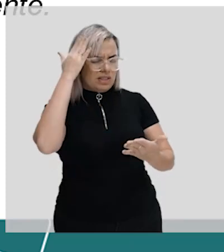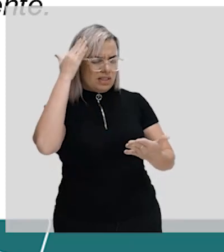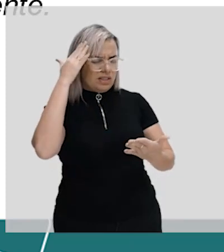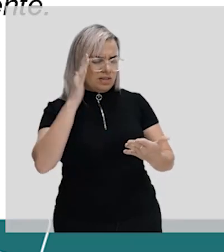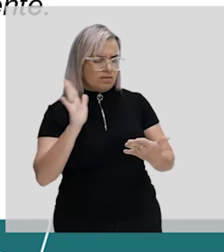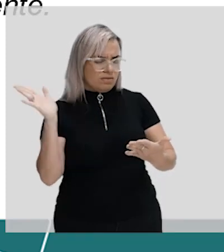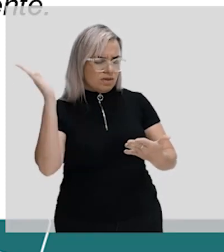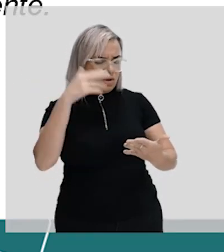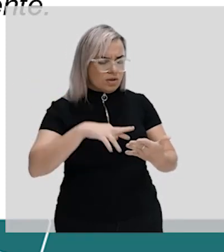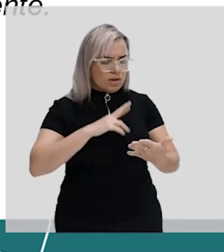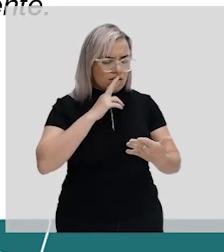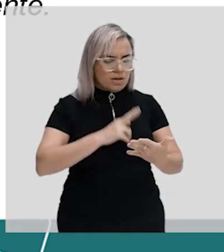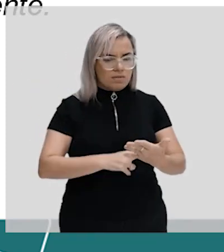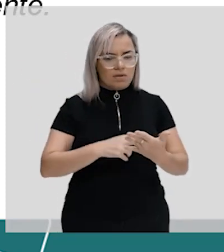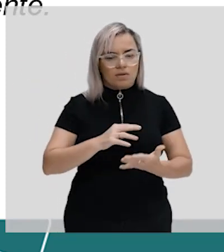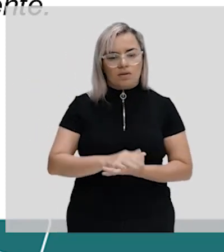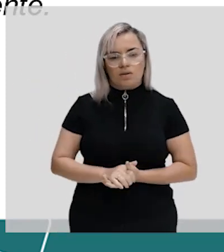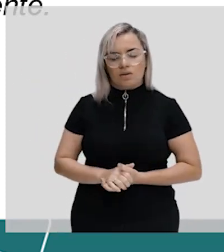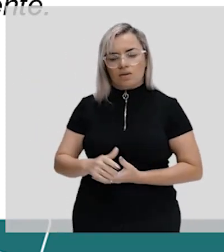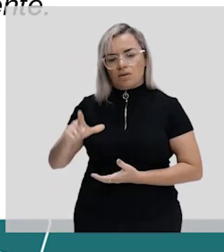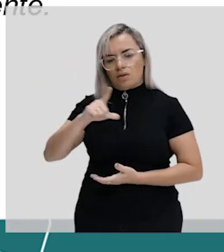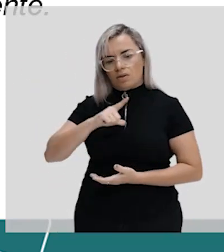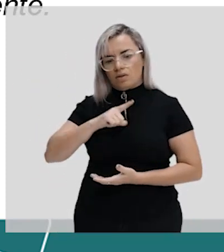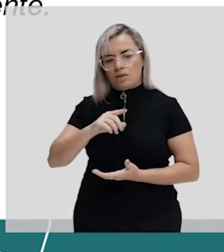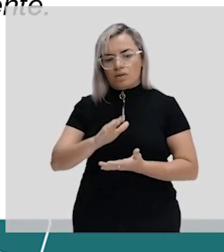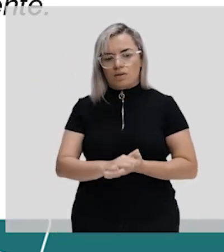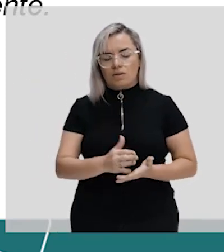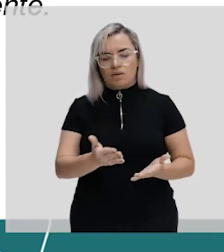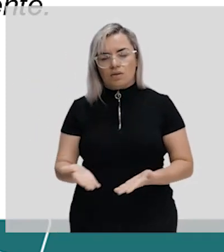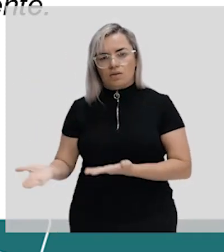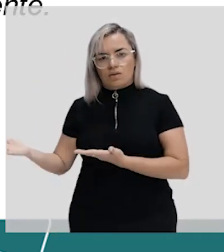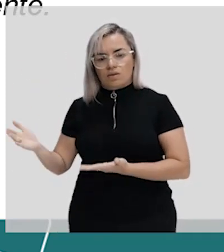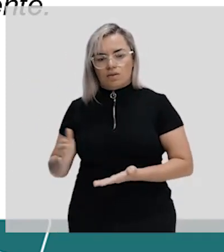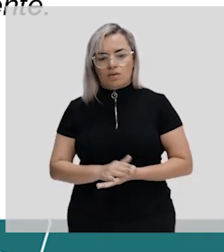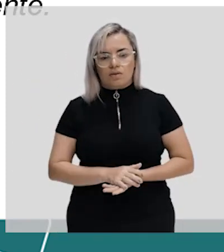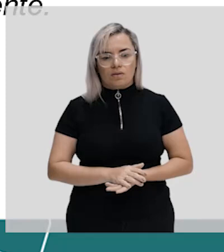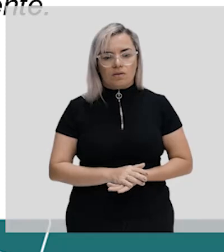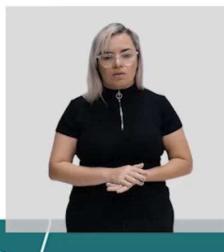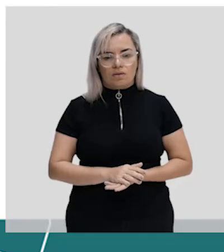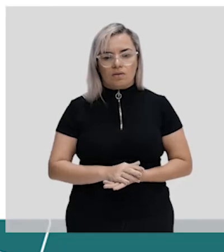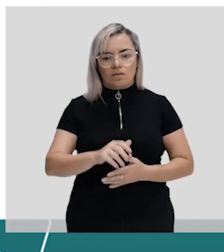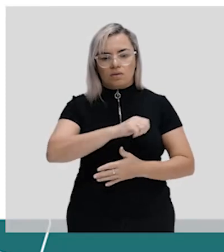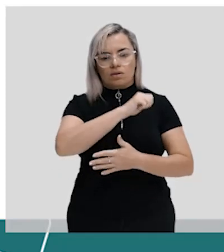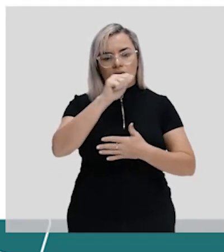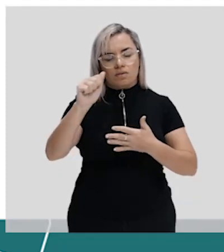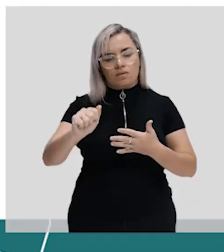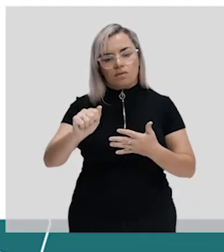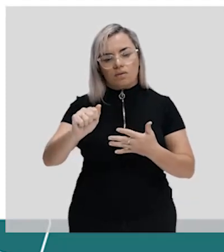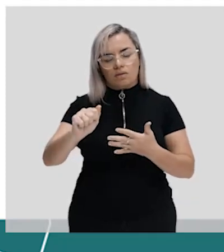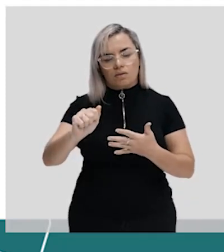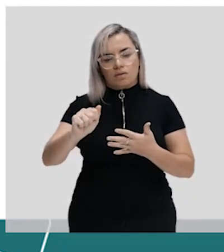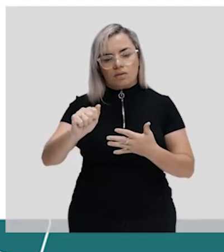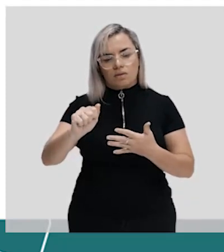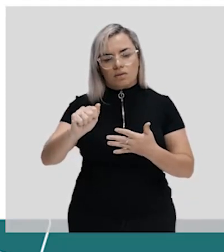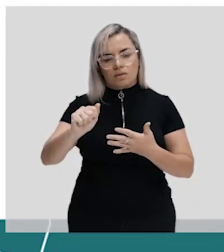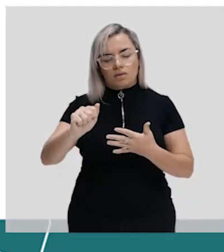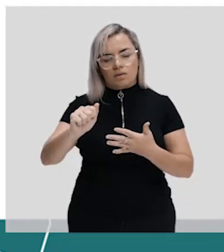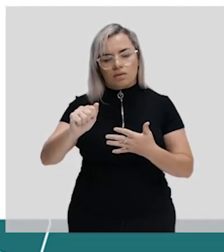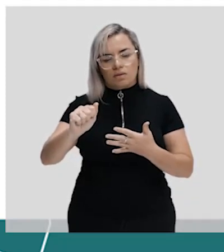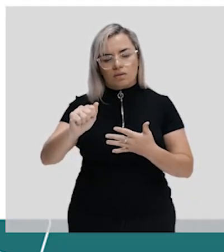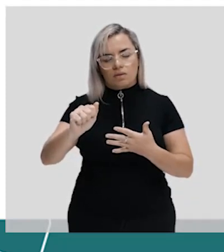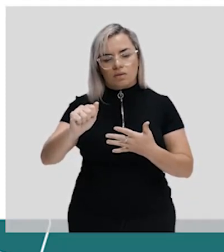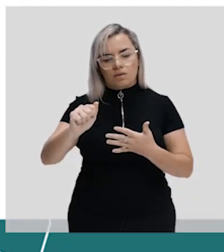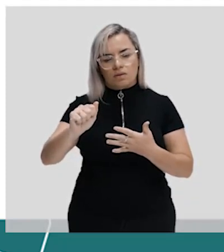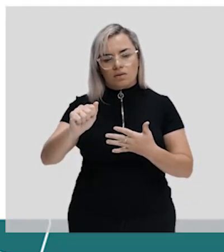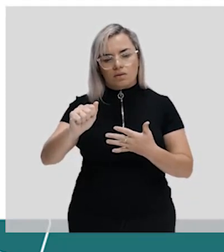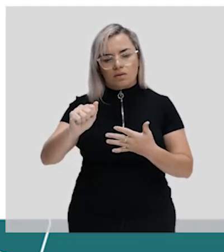resposta. Eu tenho aqui nas respostas, conjunção coordinante explicativa. Vamos conferir. Tiene